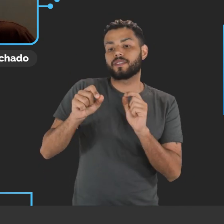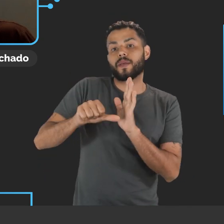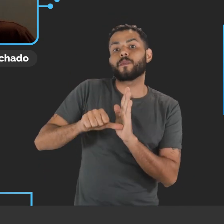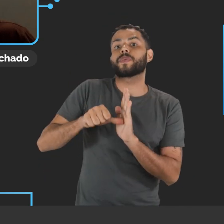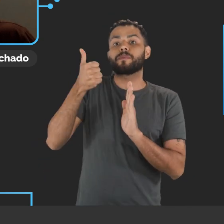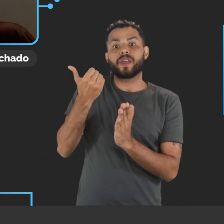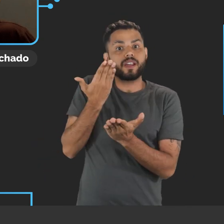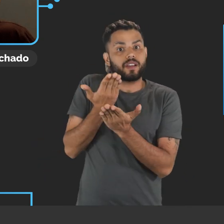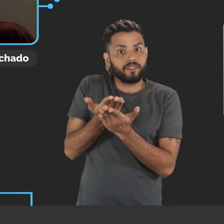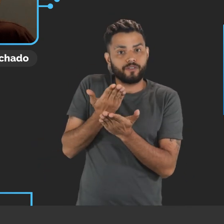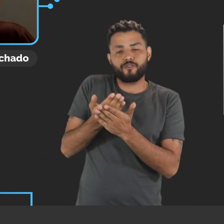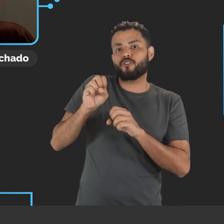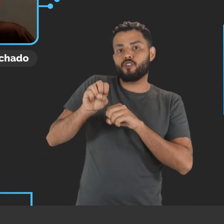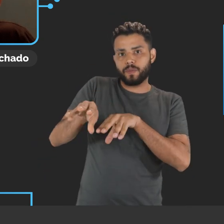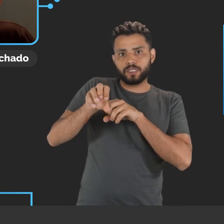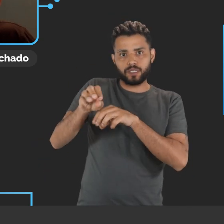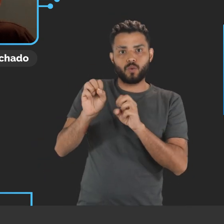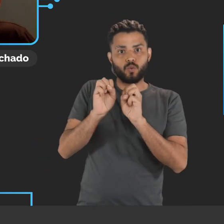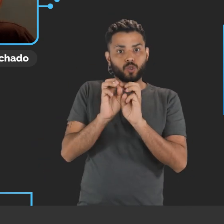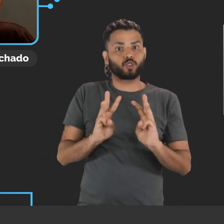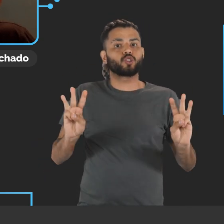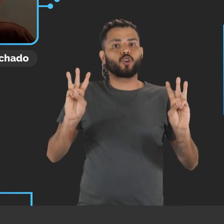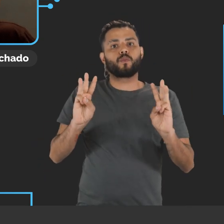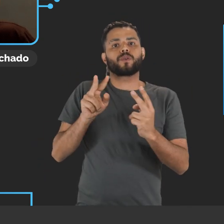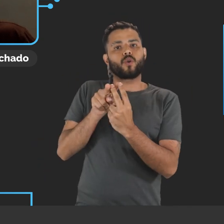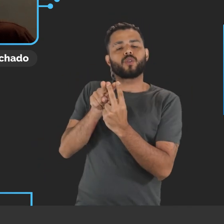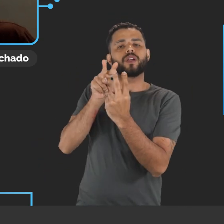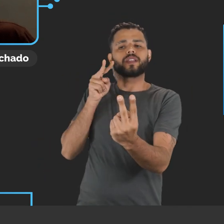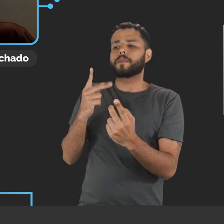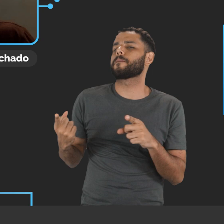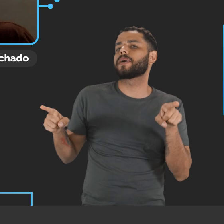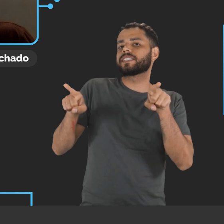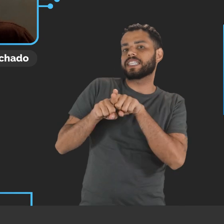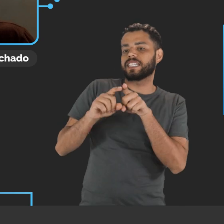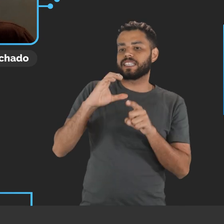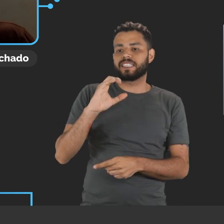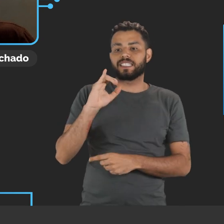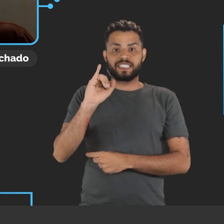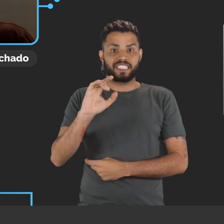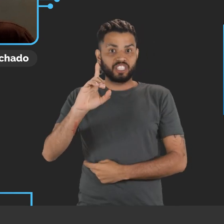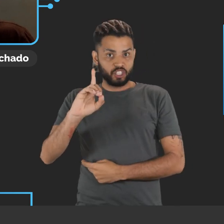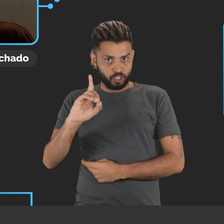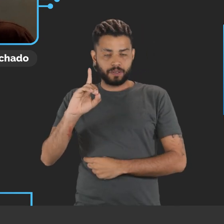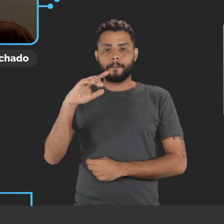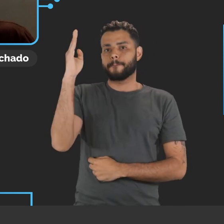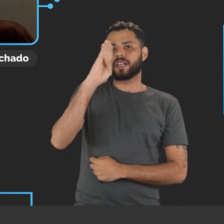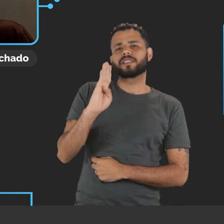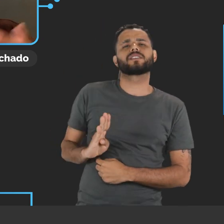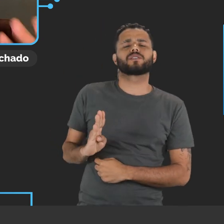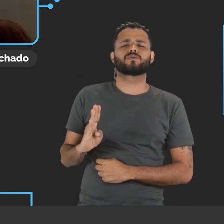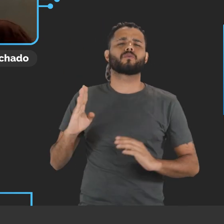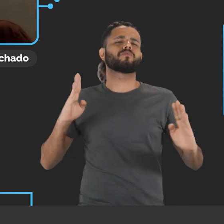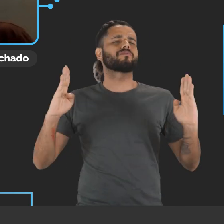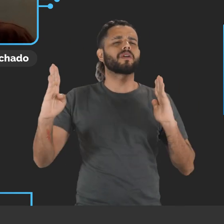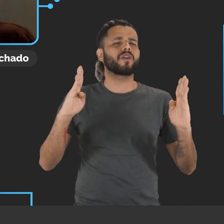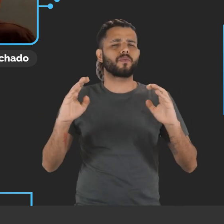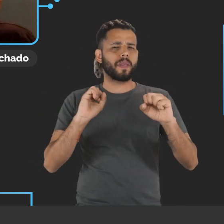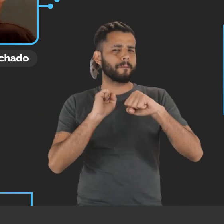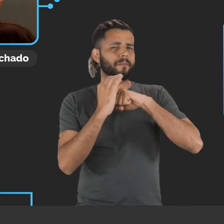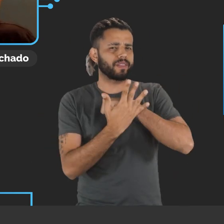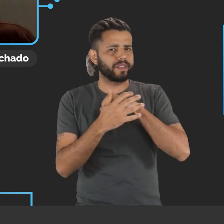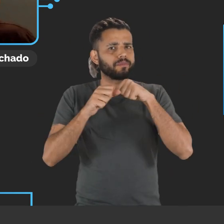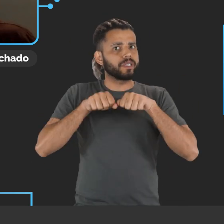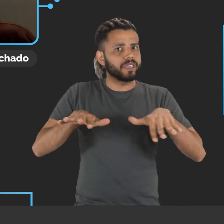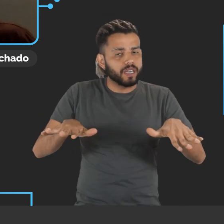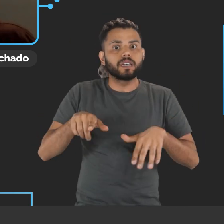numa primeira formação, um workshop online que nós fizemos em parceria com a CID Brasil. Isso no meio da pandemia, a gente imagina